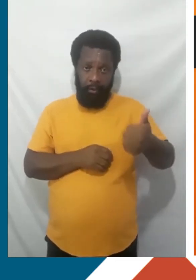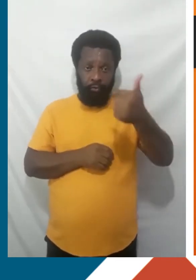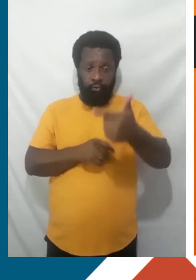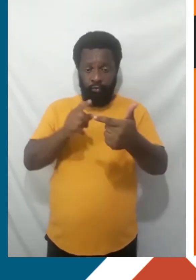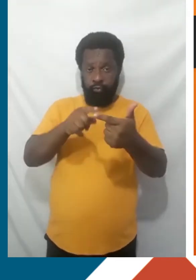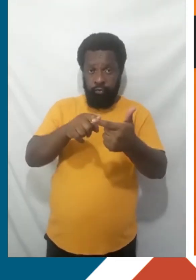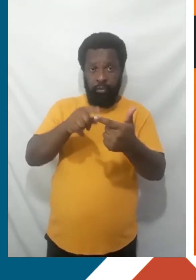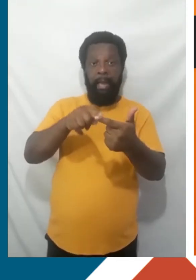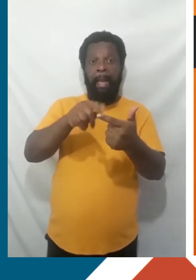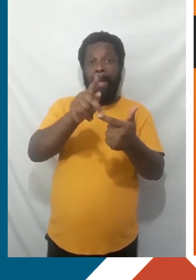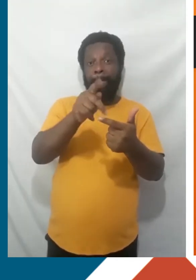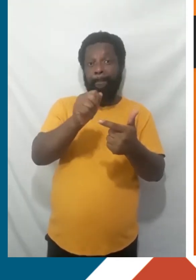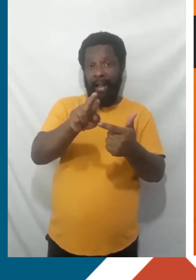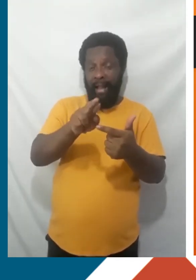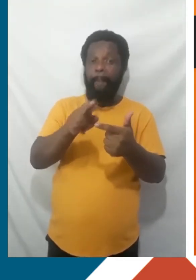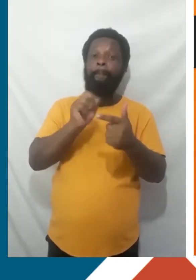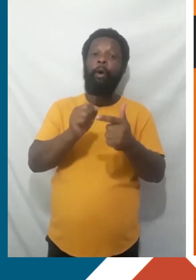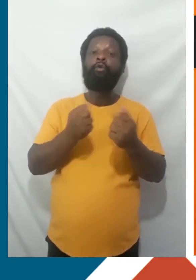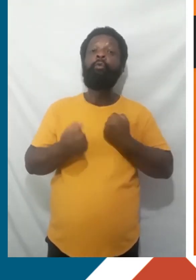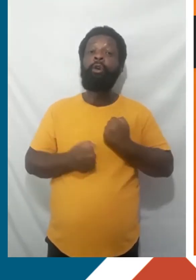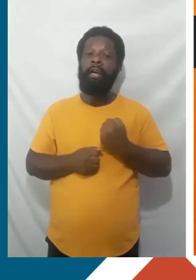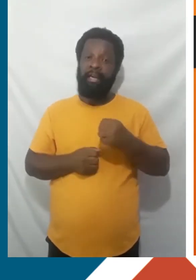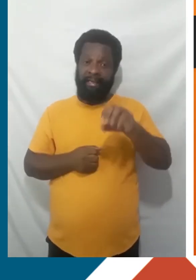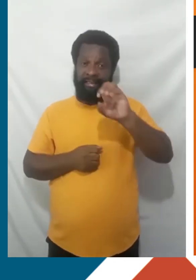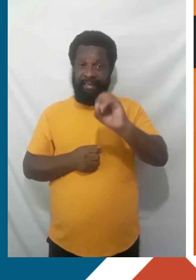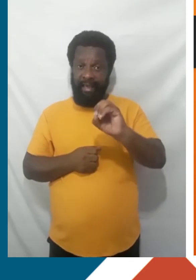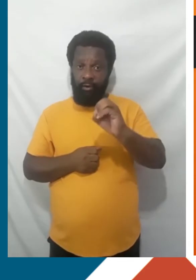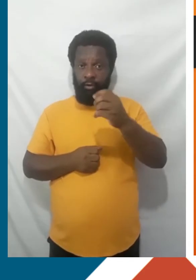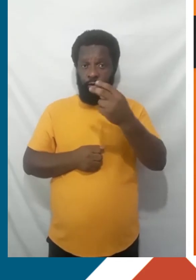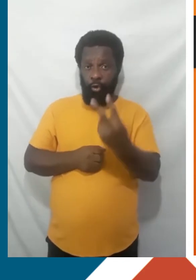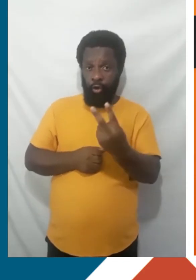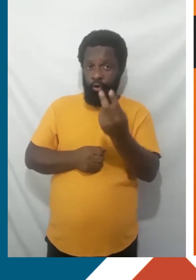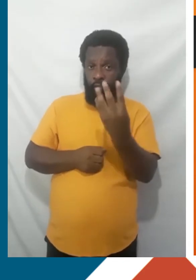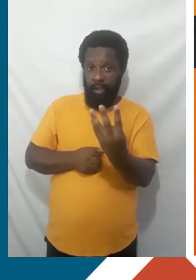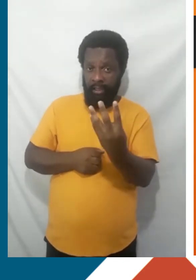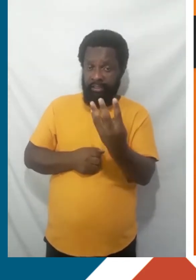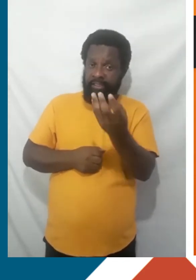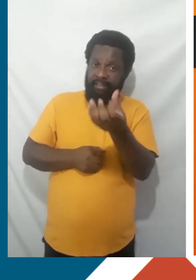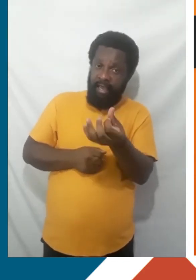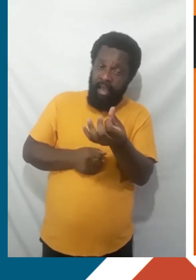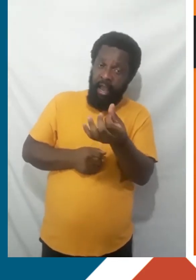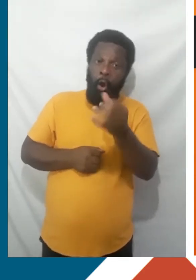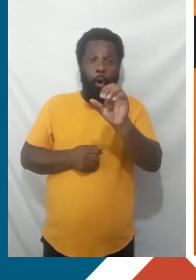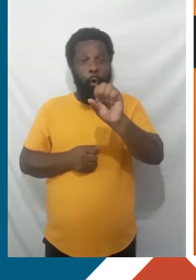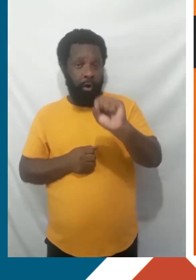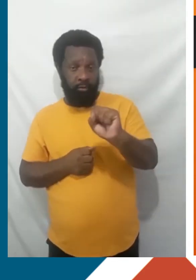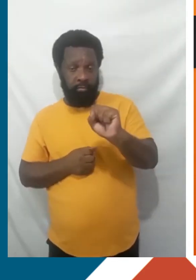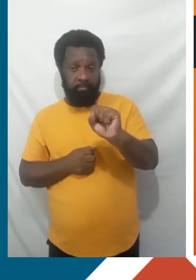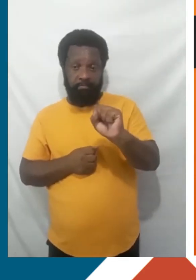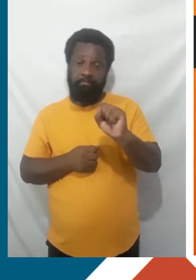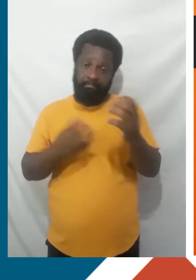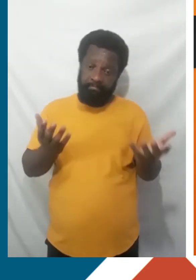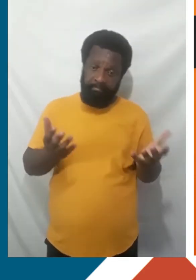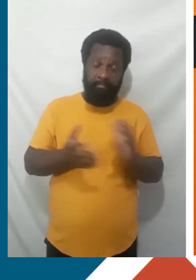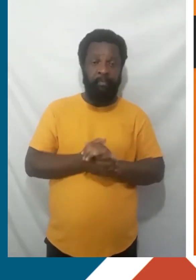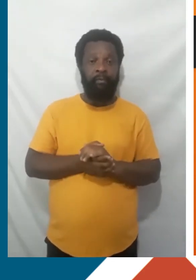é par, ele pode assumir os valores 0, 2, 4, 6 ou 8. Então há essa restrição do segundo dígito ser